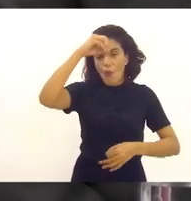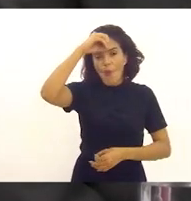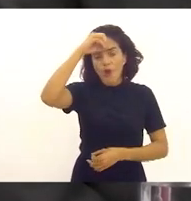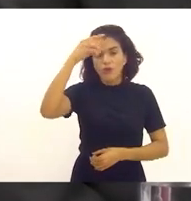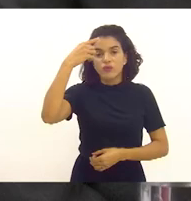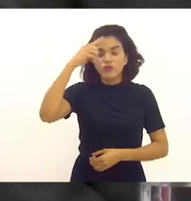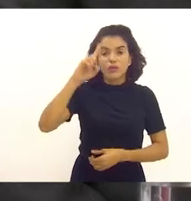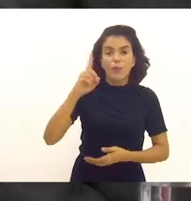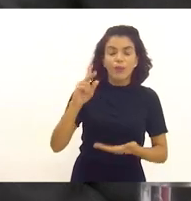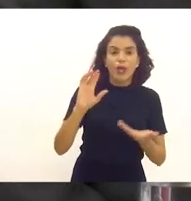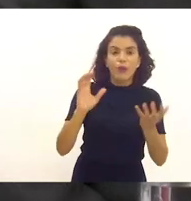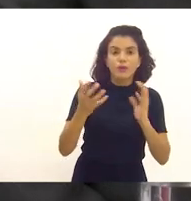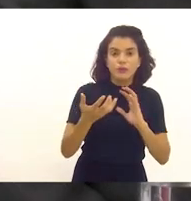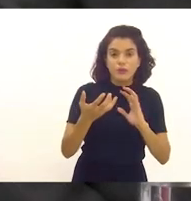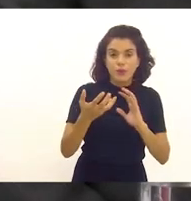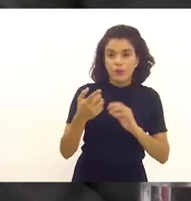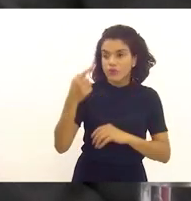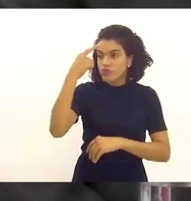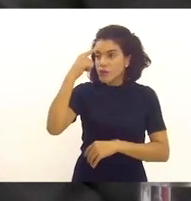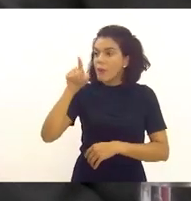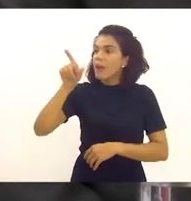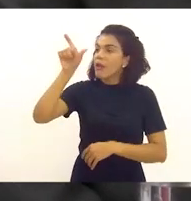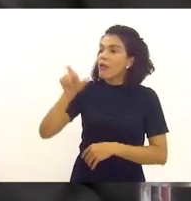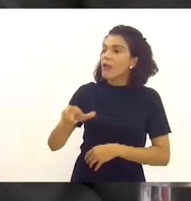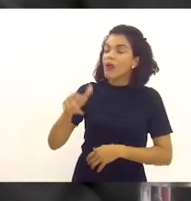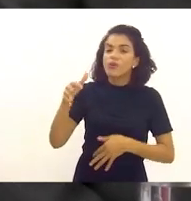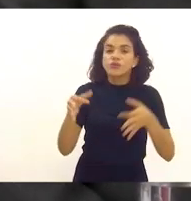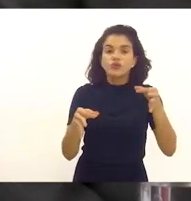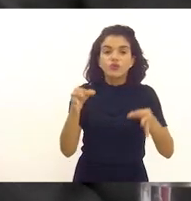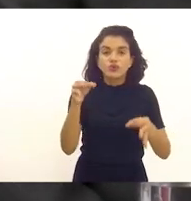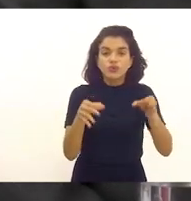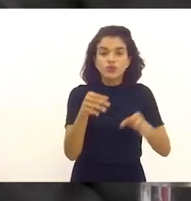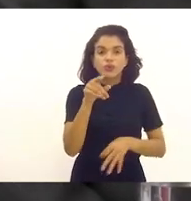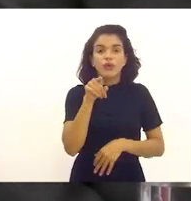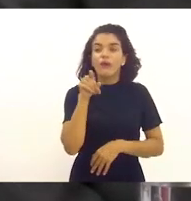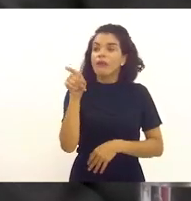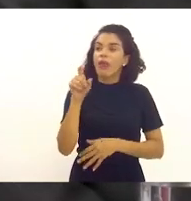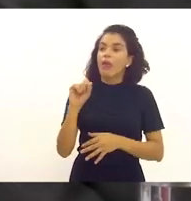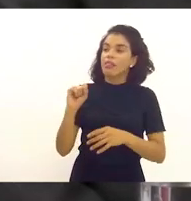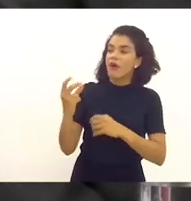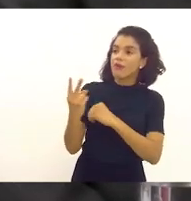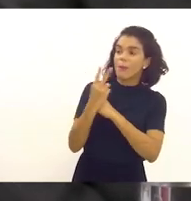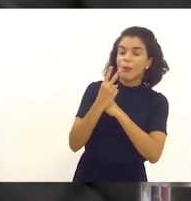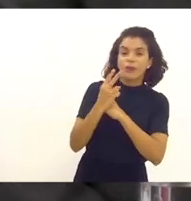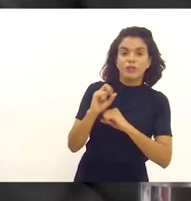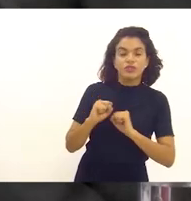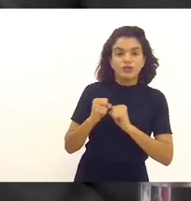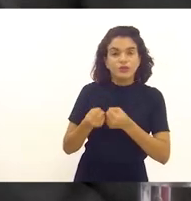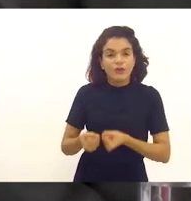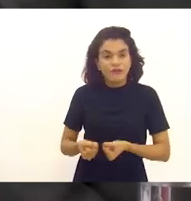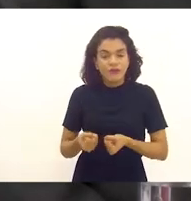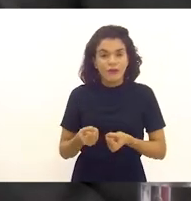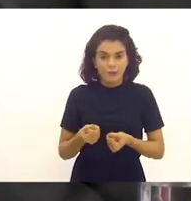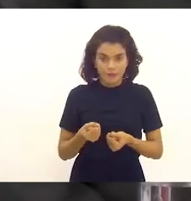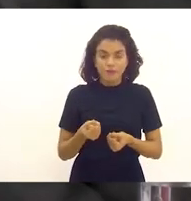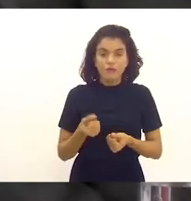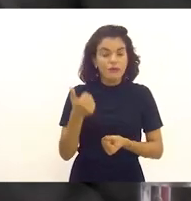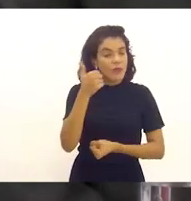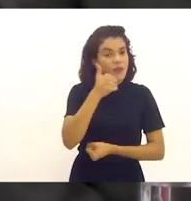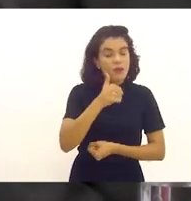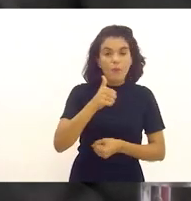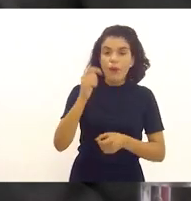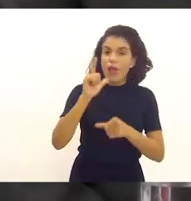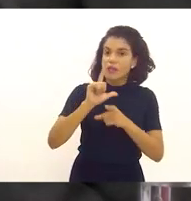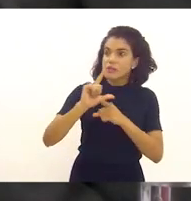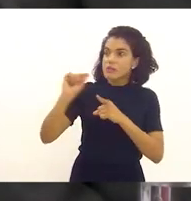muitas mulheres não sabem nem quem era o juízo ou a juíza quem tava fazendo a sua defesa ou se não havia ela sai completamente